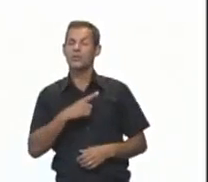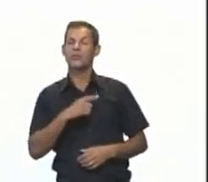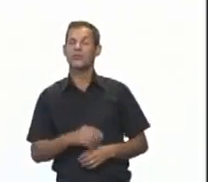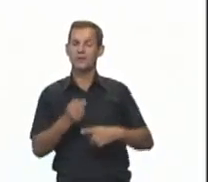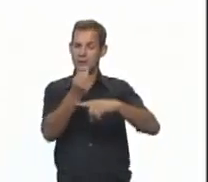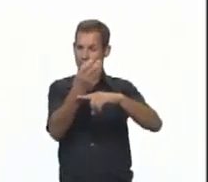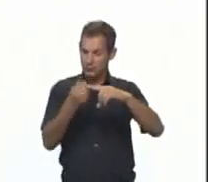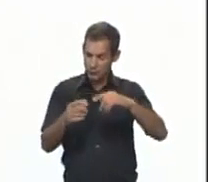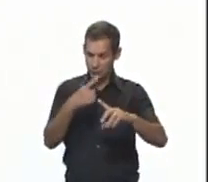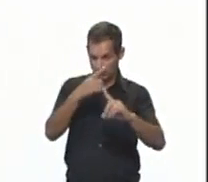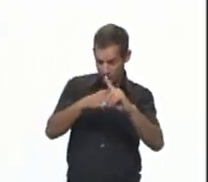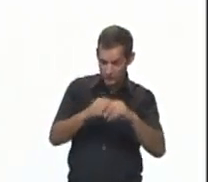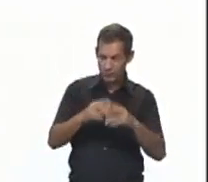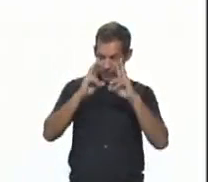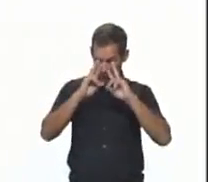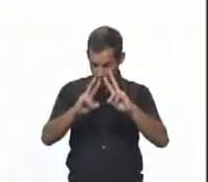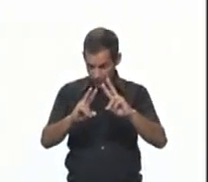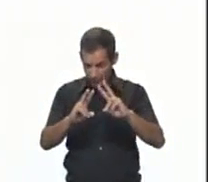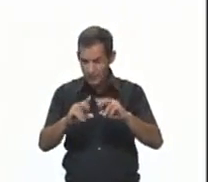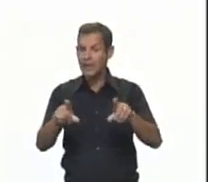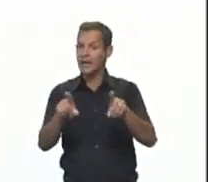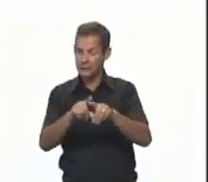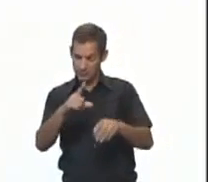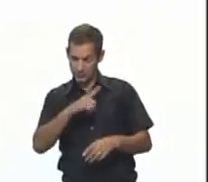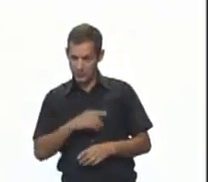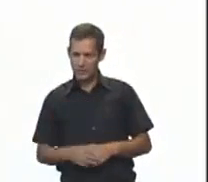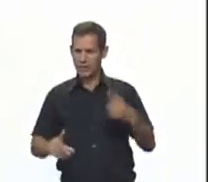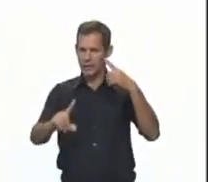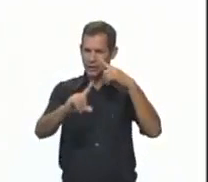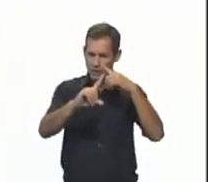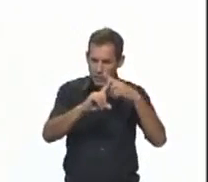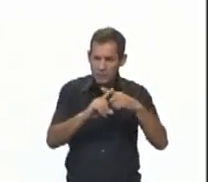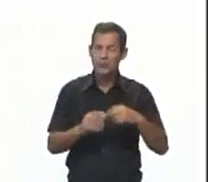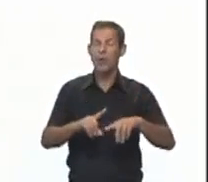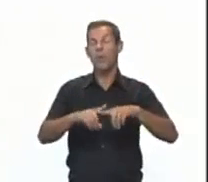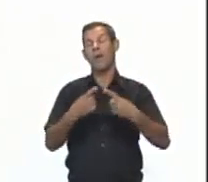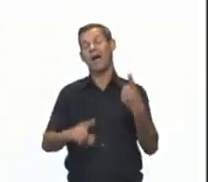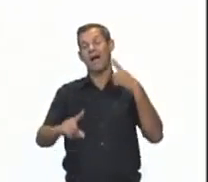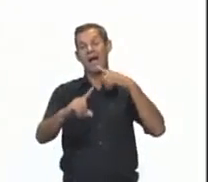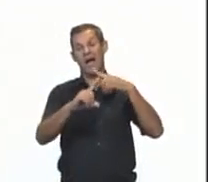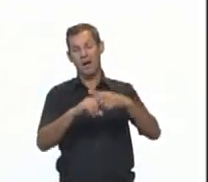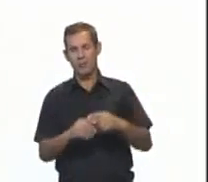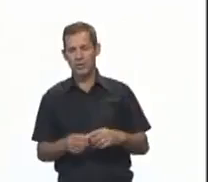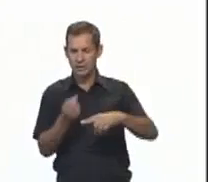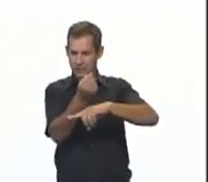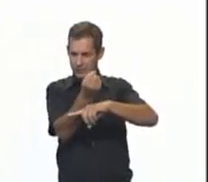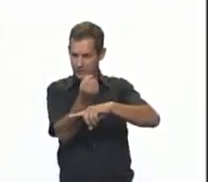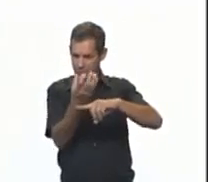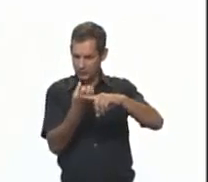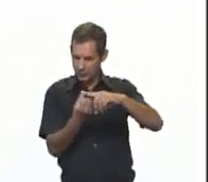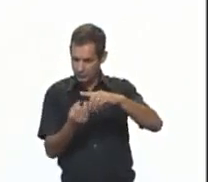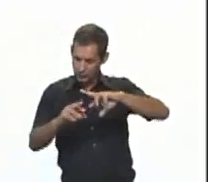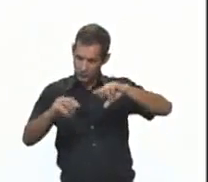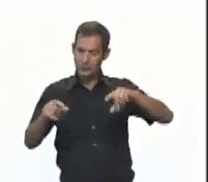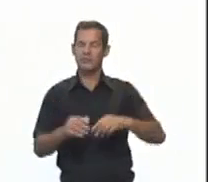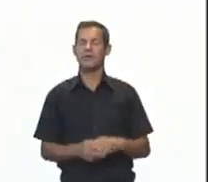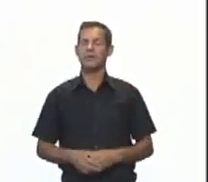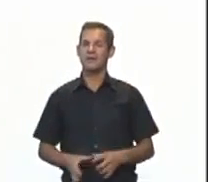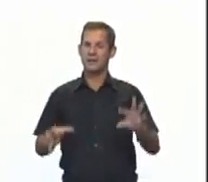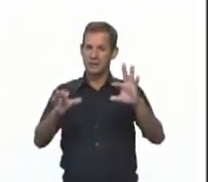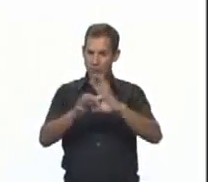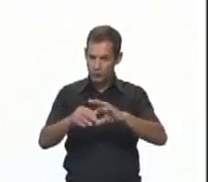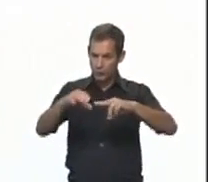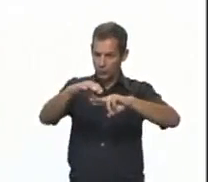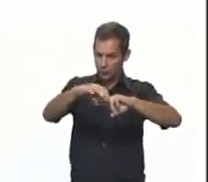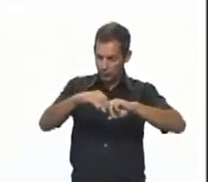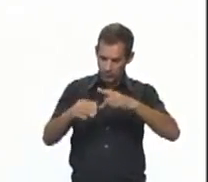temos funções desse tipo. Observe que aqui também eu tenho uma multiplicação, mas é uma multiplicação de funções diferente da integração